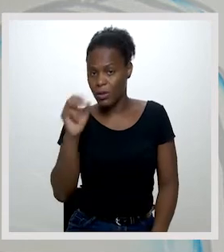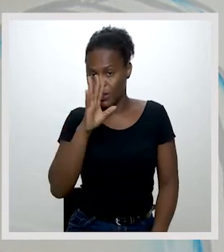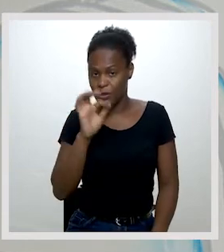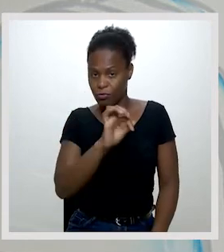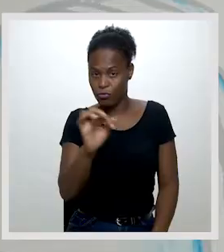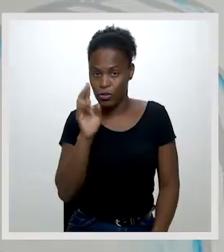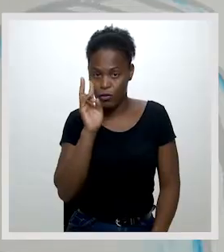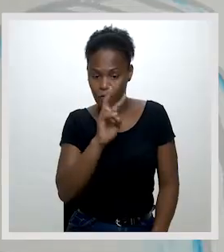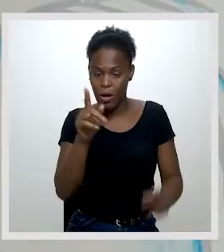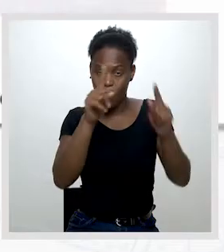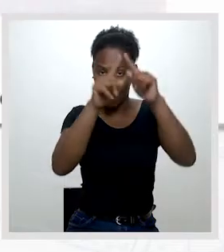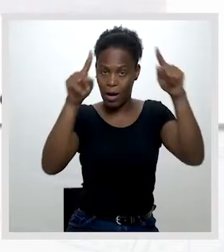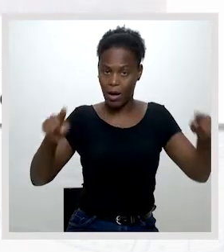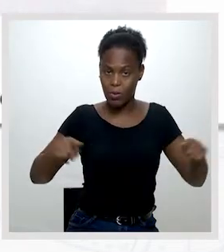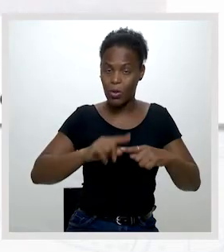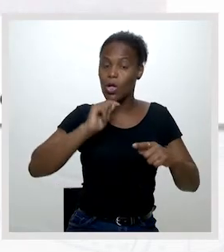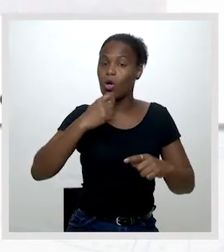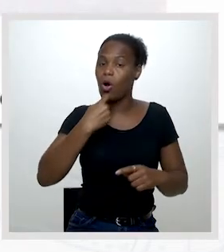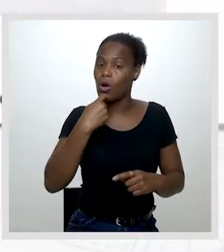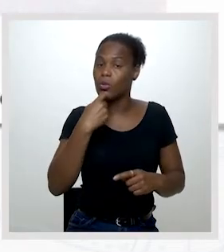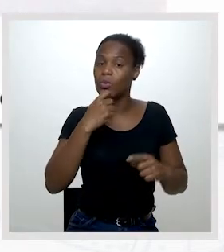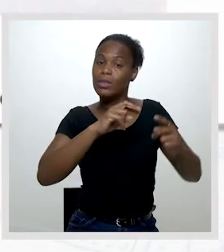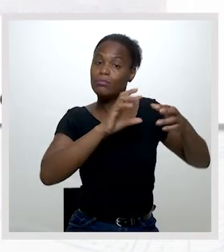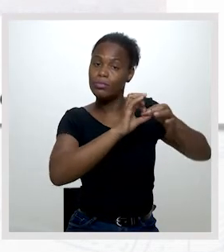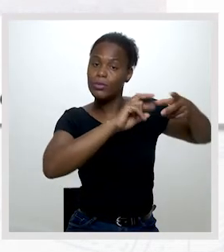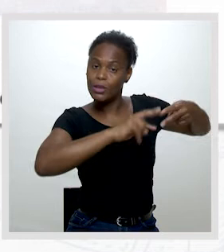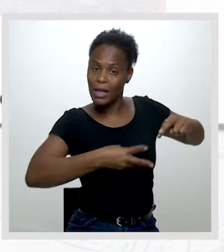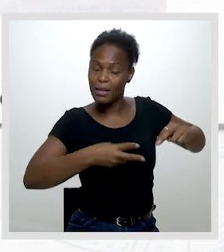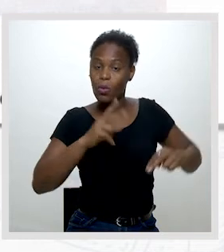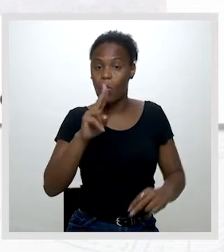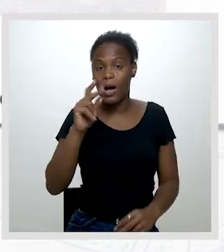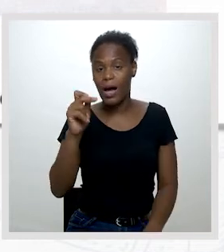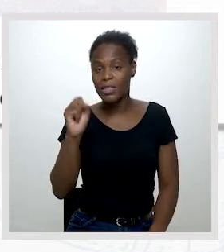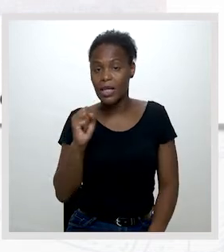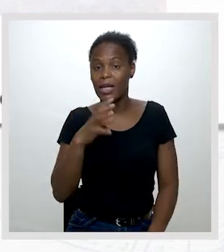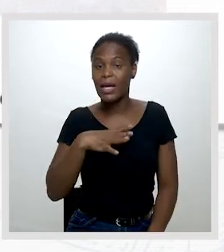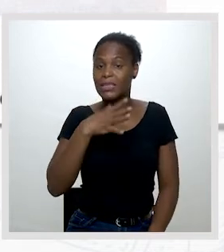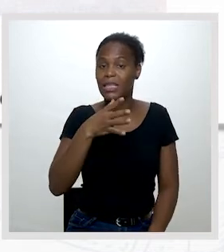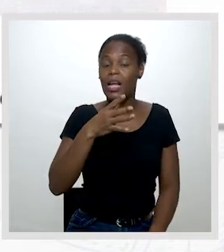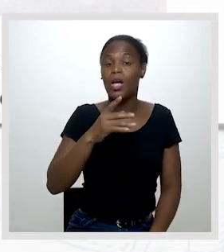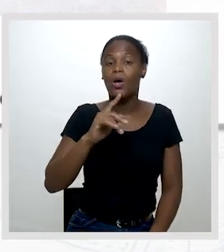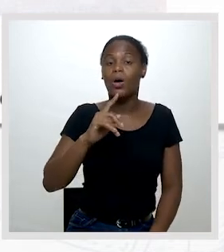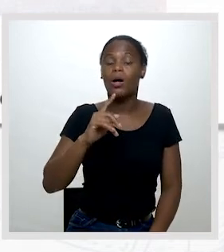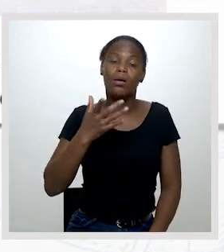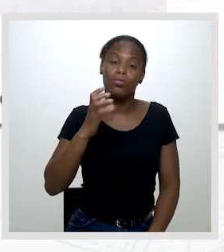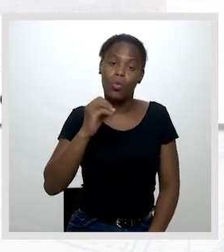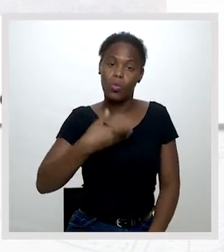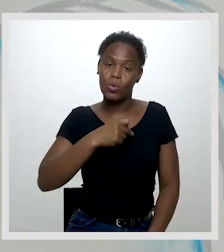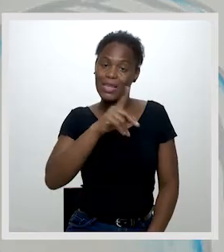no quadro do código genético, o AG significa codão de finalização. Então, ao chegar a este